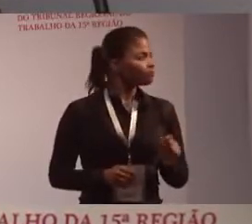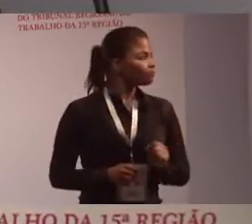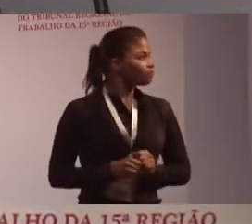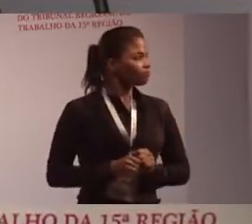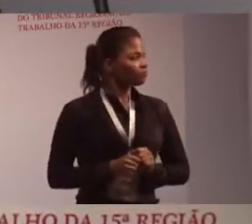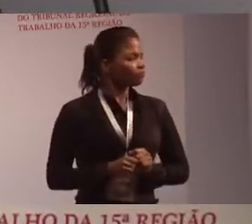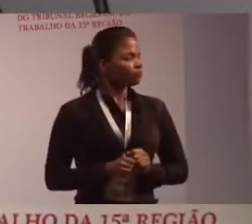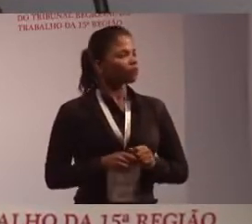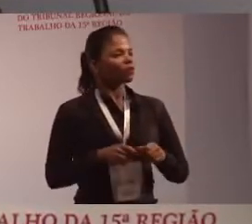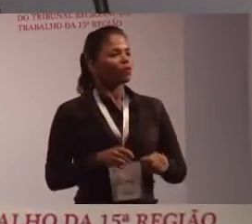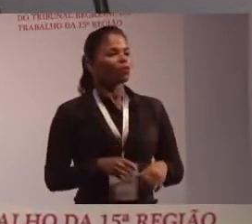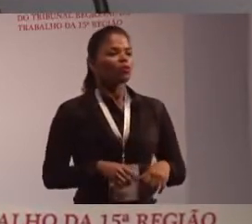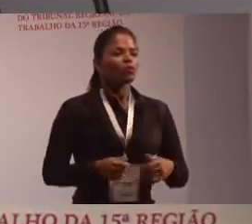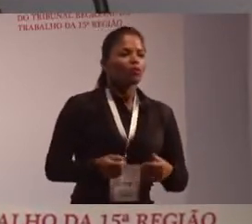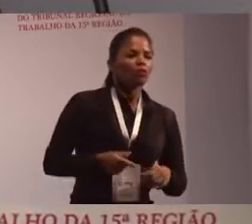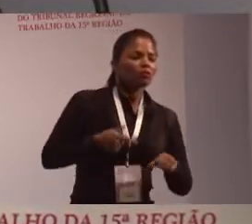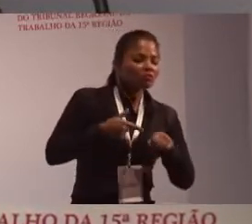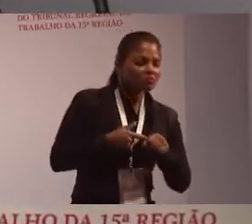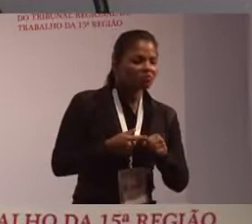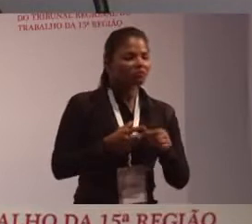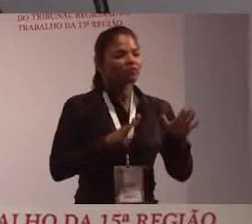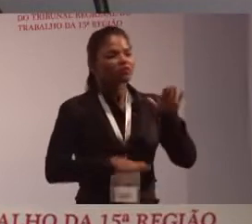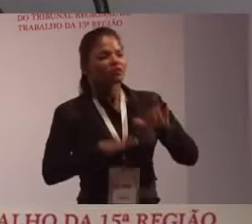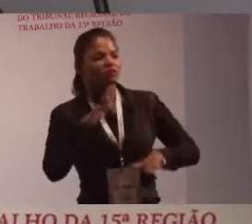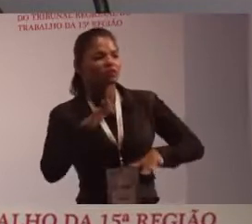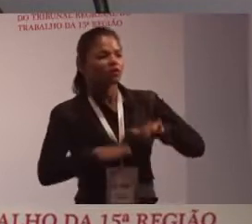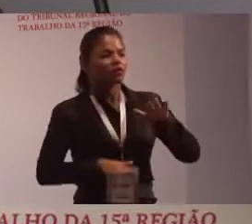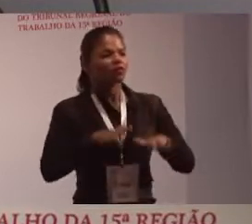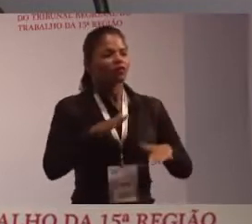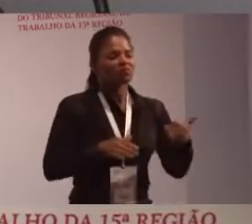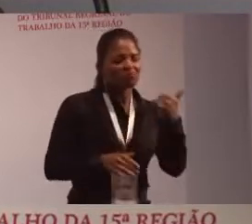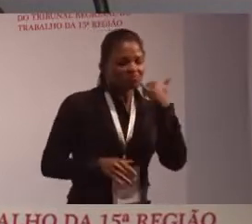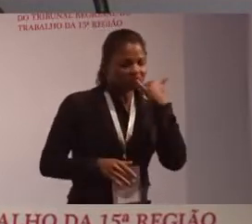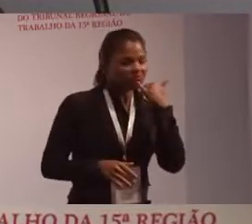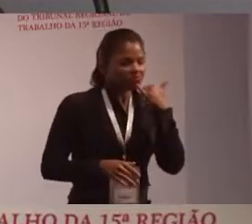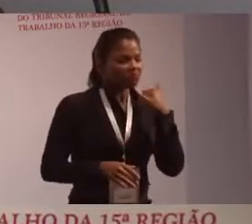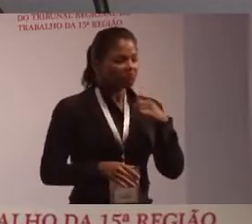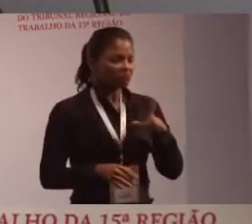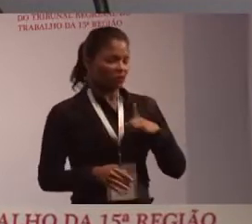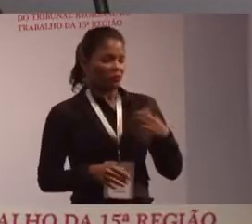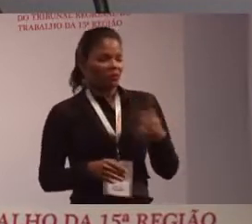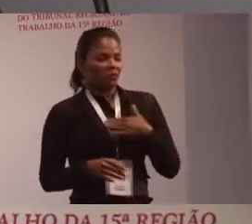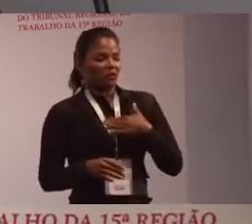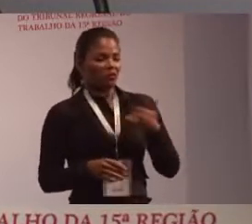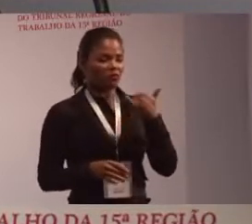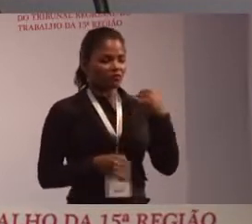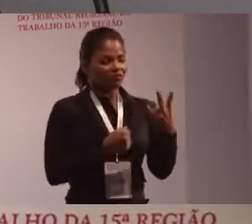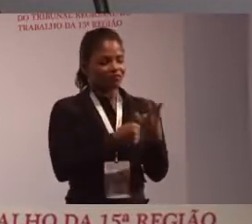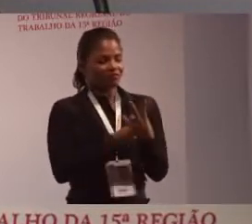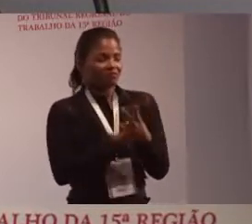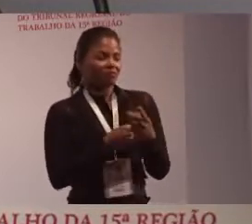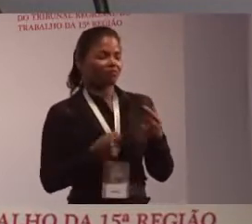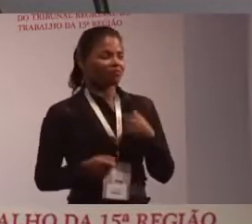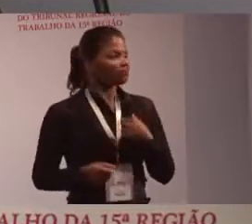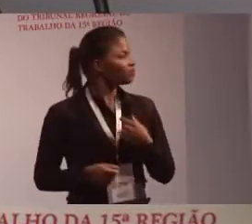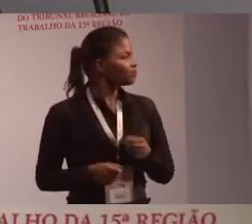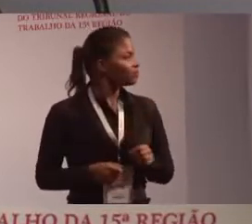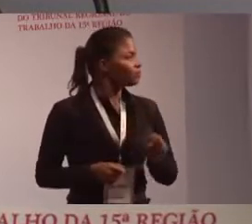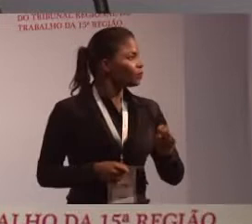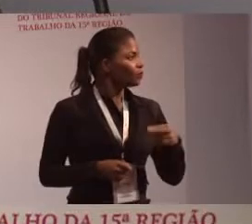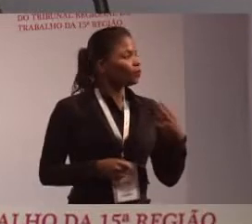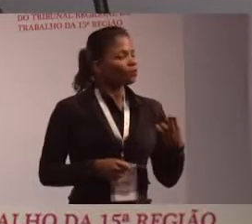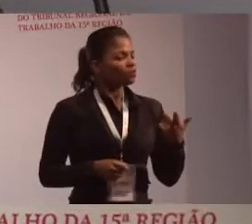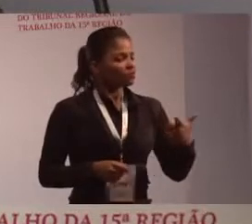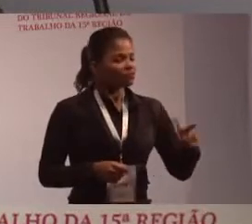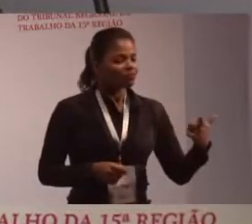um aplicativo. Ele talvez seja dono do smartphone dele, talvez seja o único meio de produção dele. Ele não